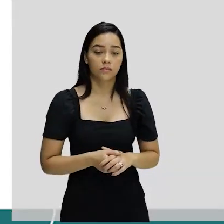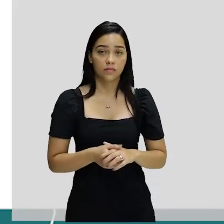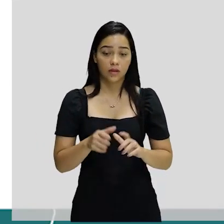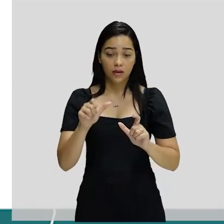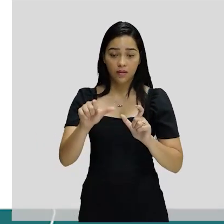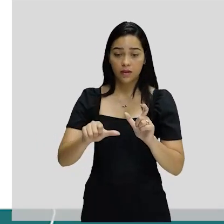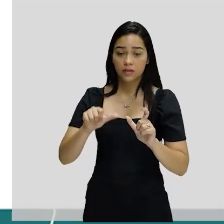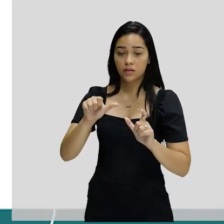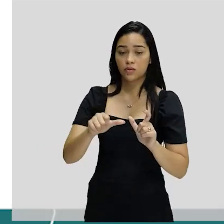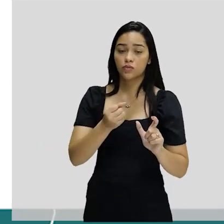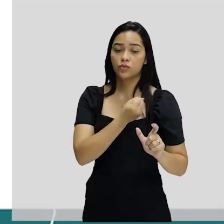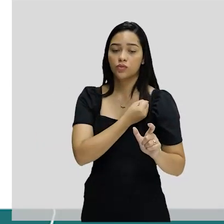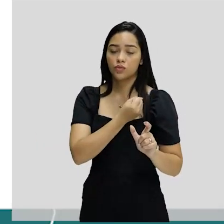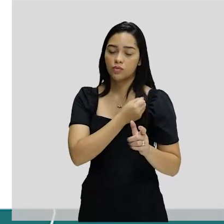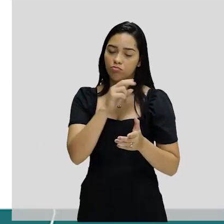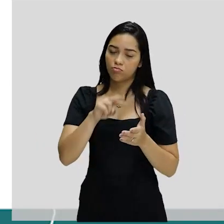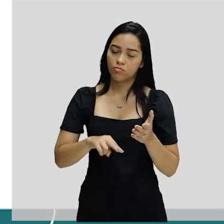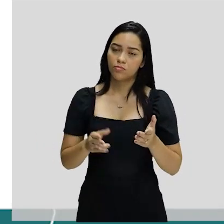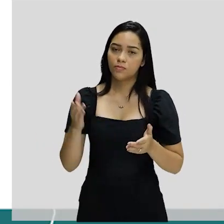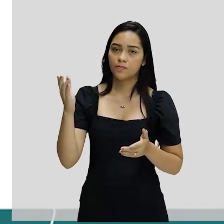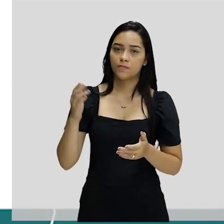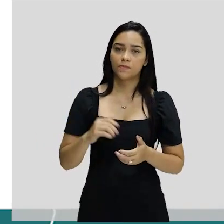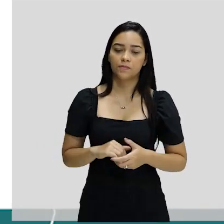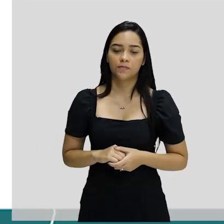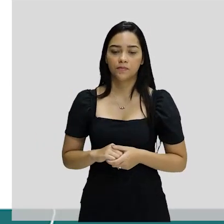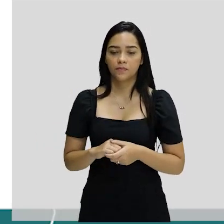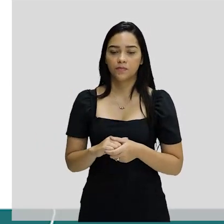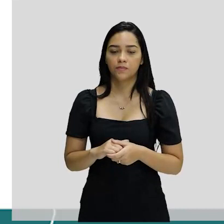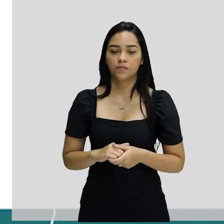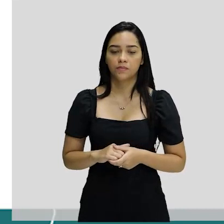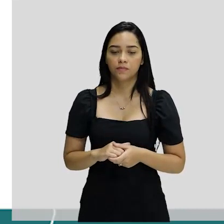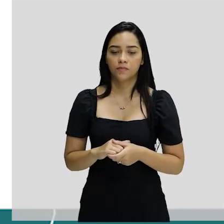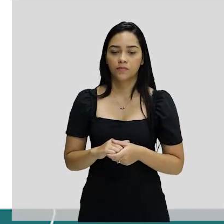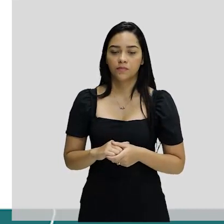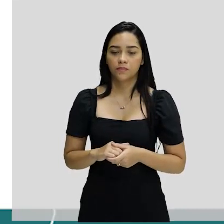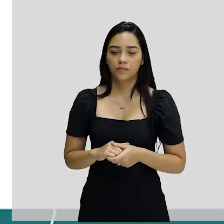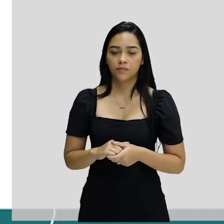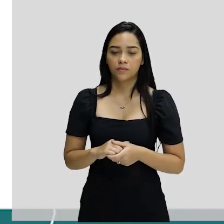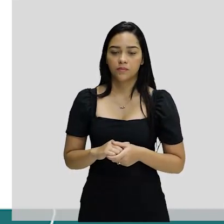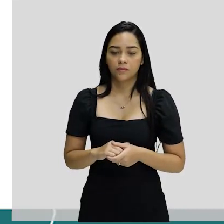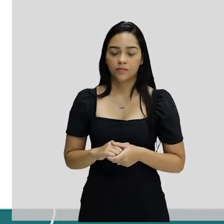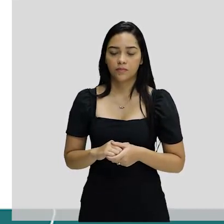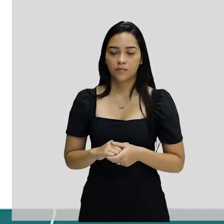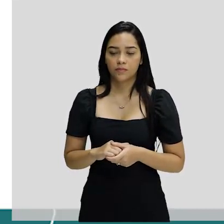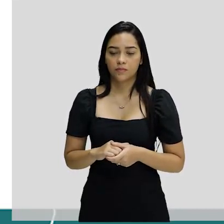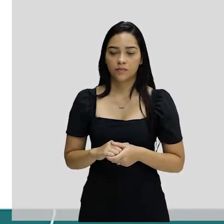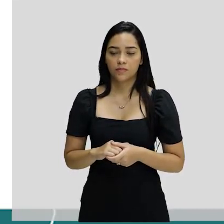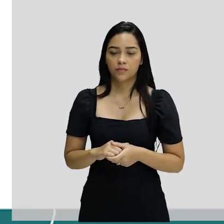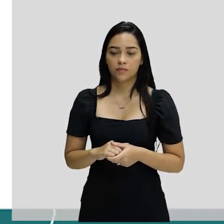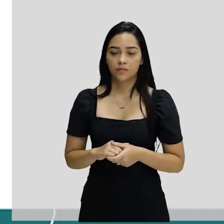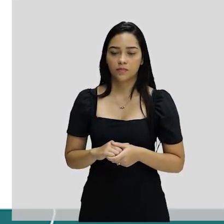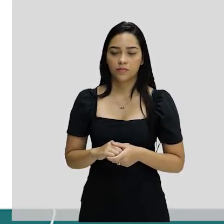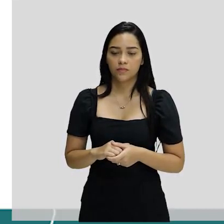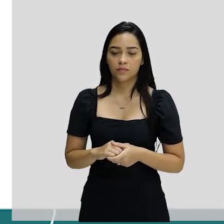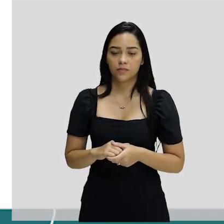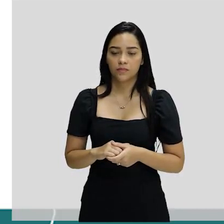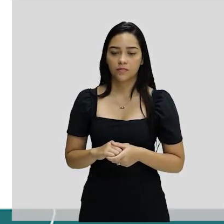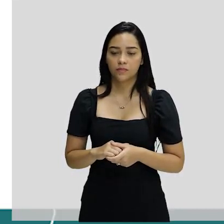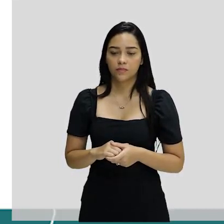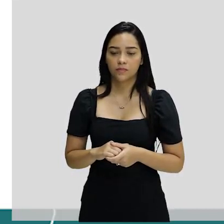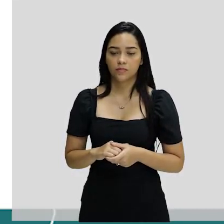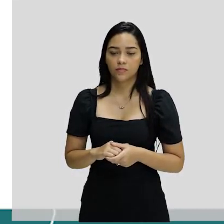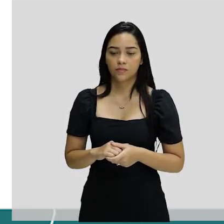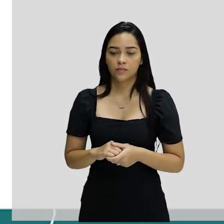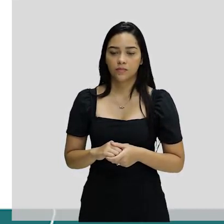flexão de número, todavia, como os substantivos são muitos e podem determinar basicamente como qualquer letra do idioma,